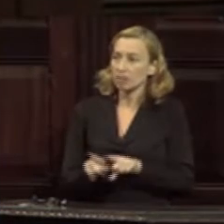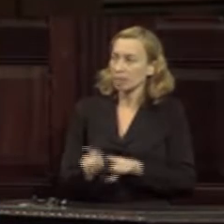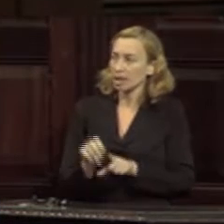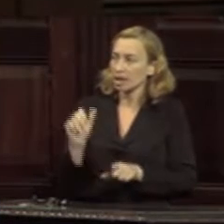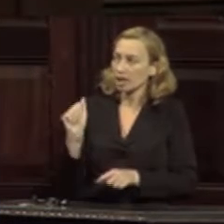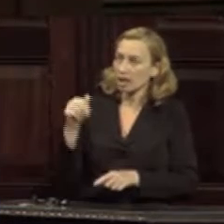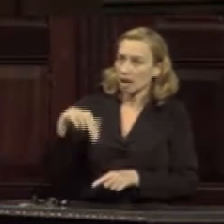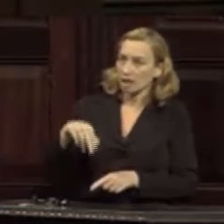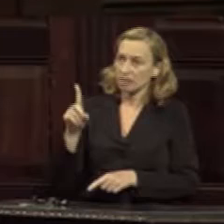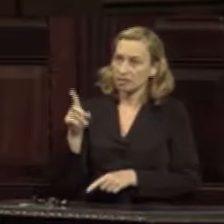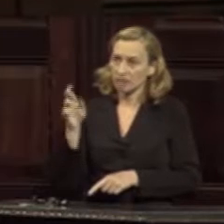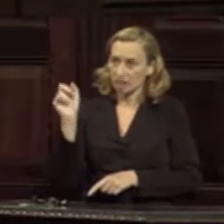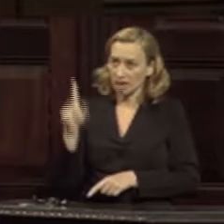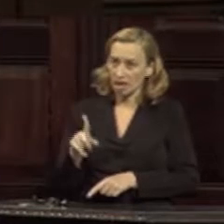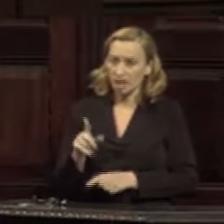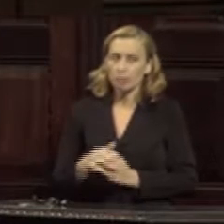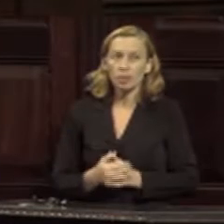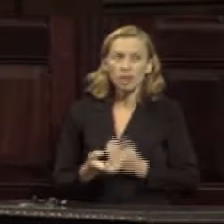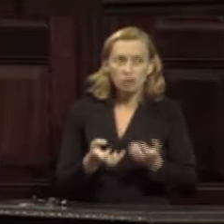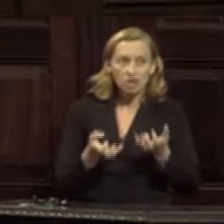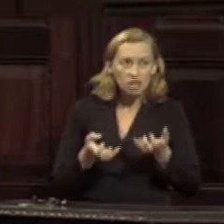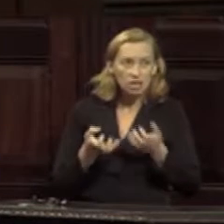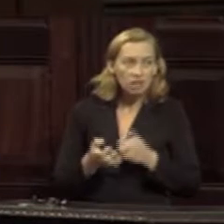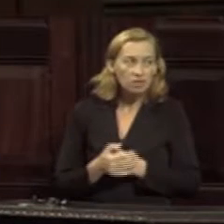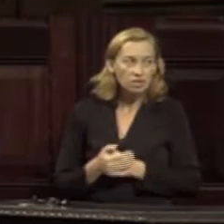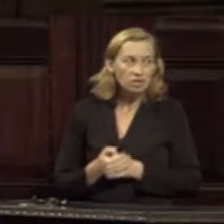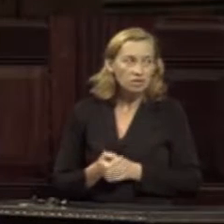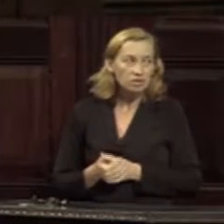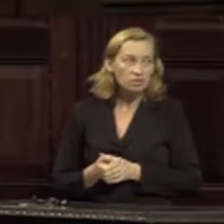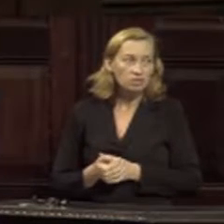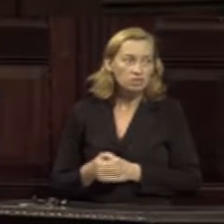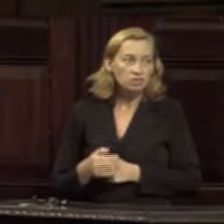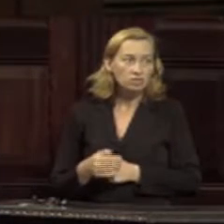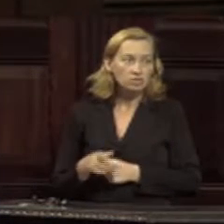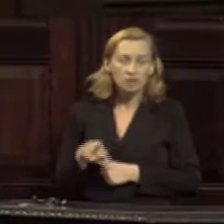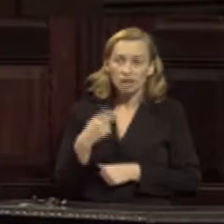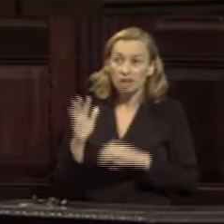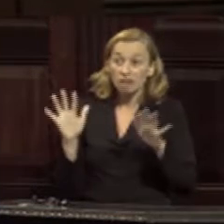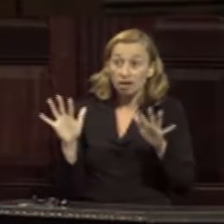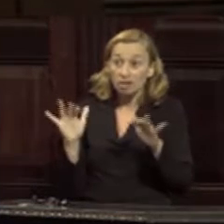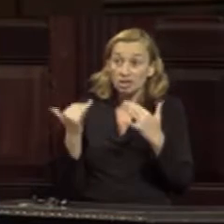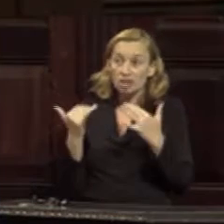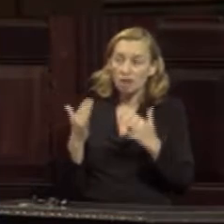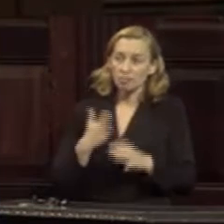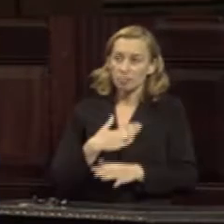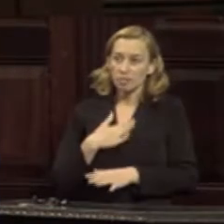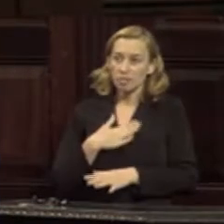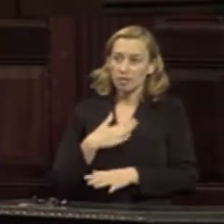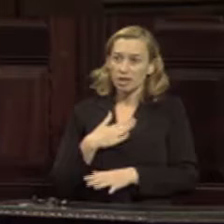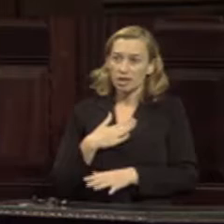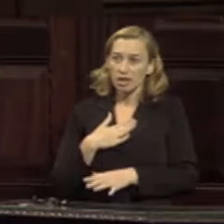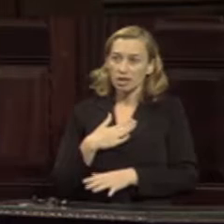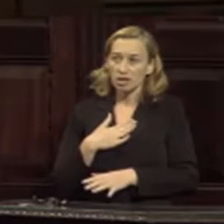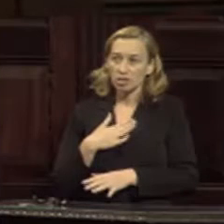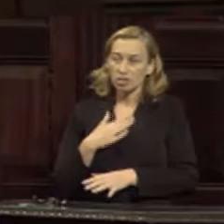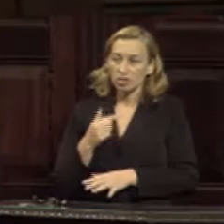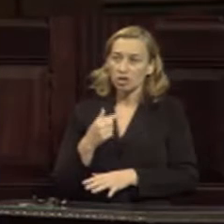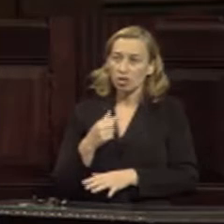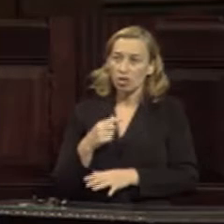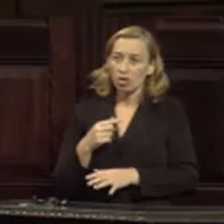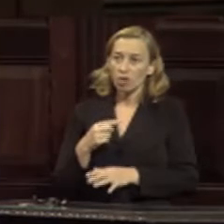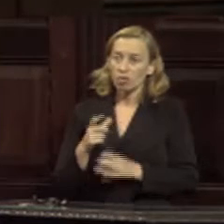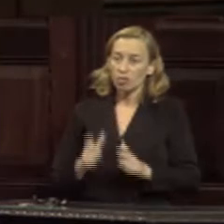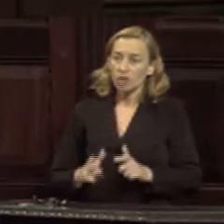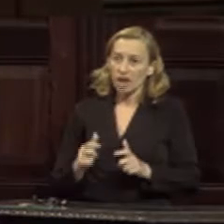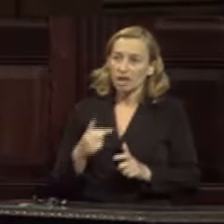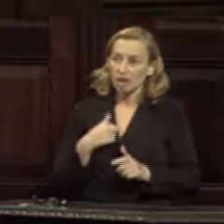eu tenho que reconhecer e colocar a aflição. Lá na minha terra, o deputado Eliomar conhece bem